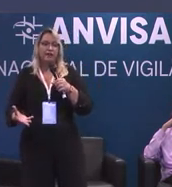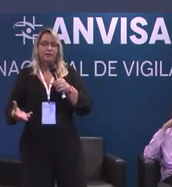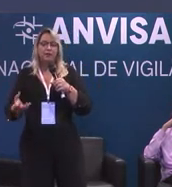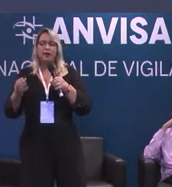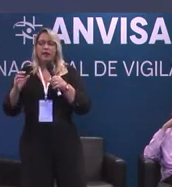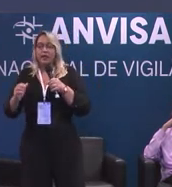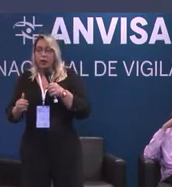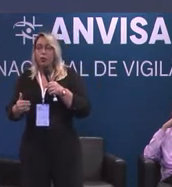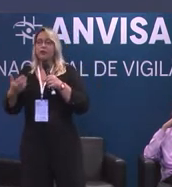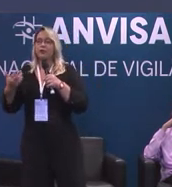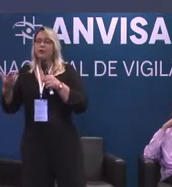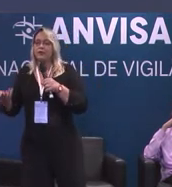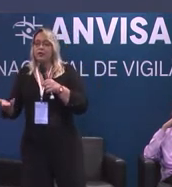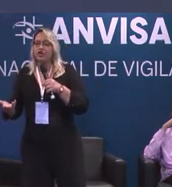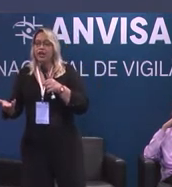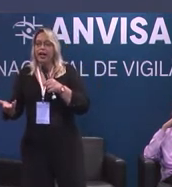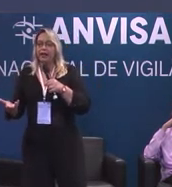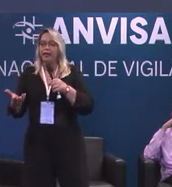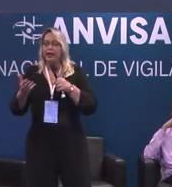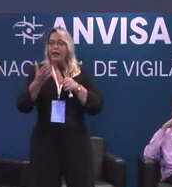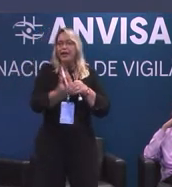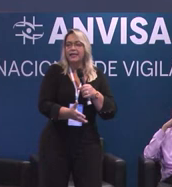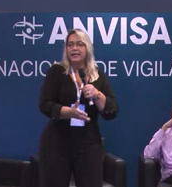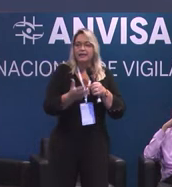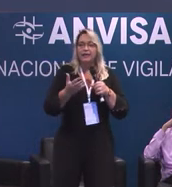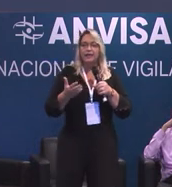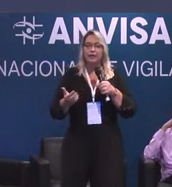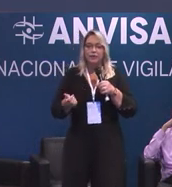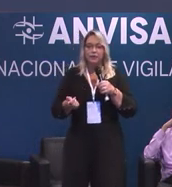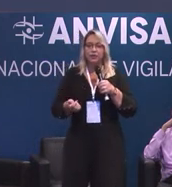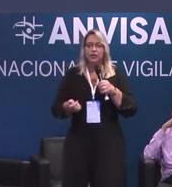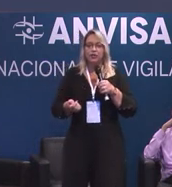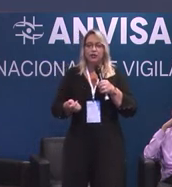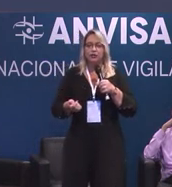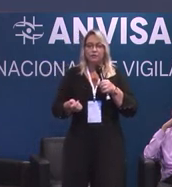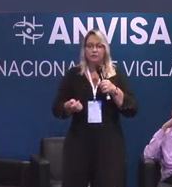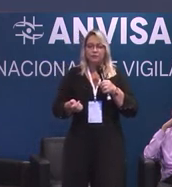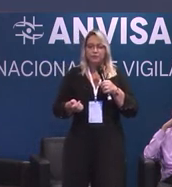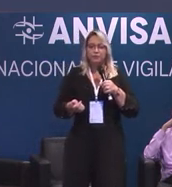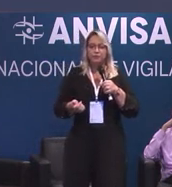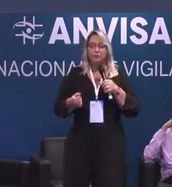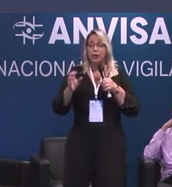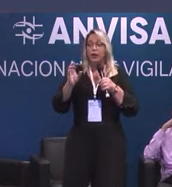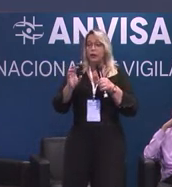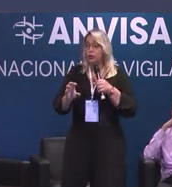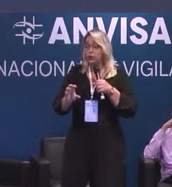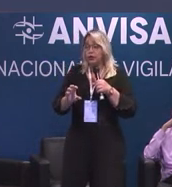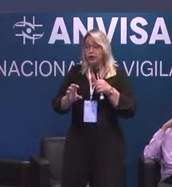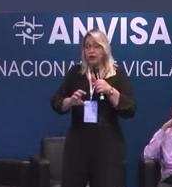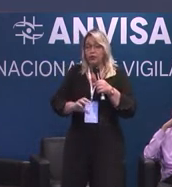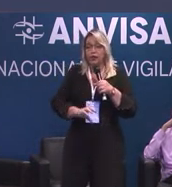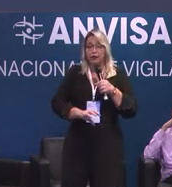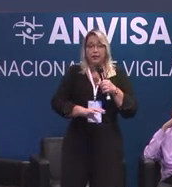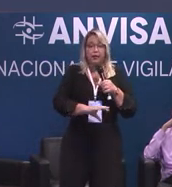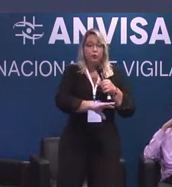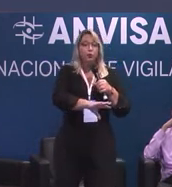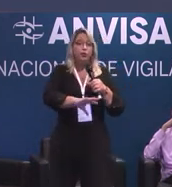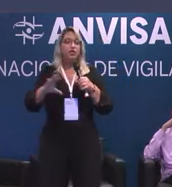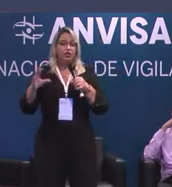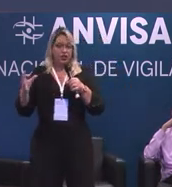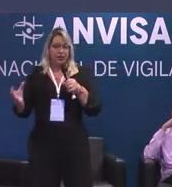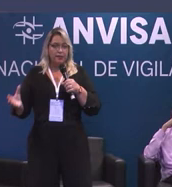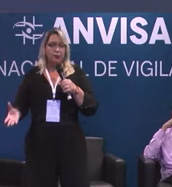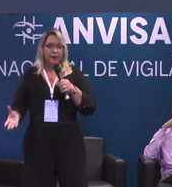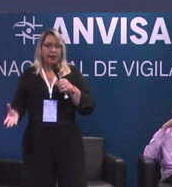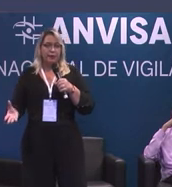negativos, que, quando vocês chegaram, era esse cenário que vocês tinham. Não significa dizer que tudo isso já